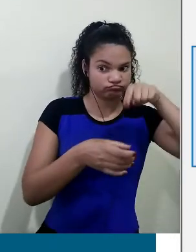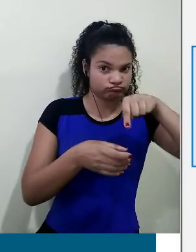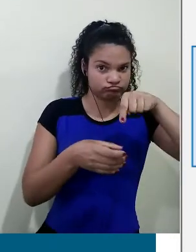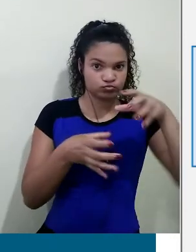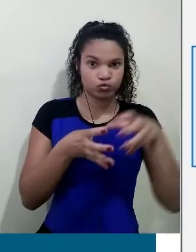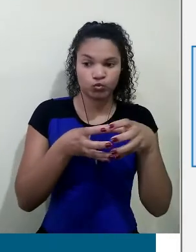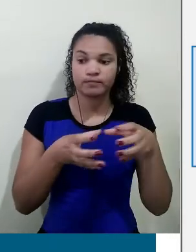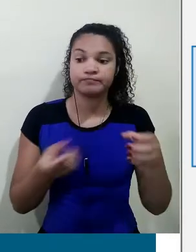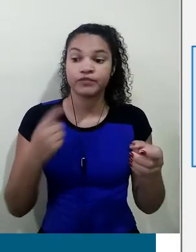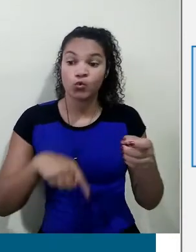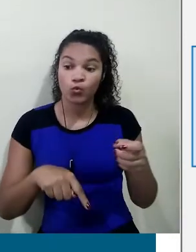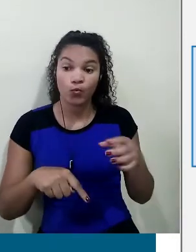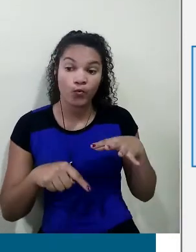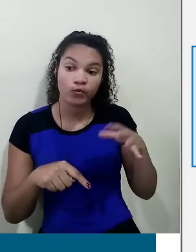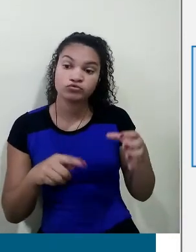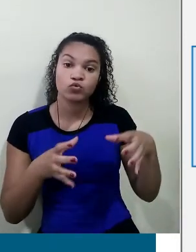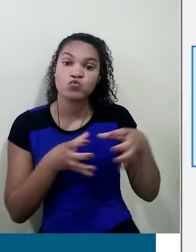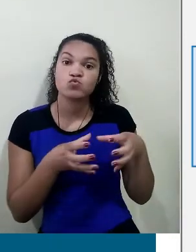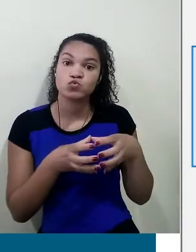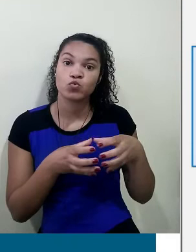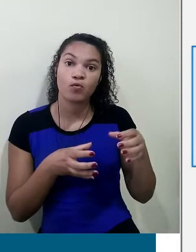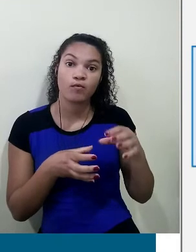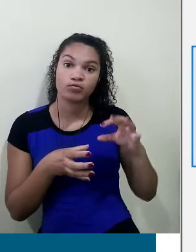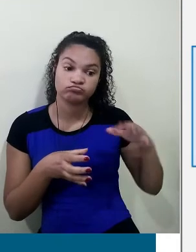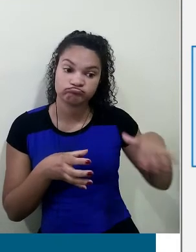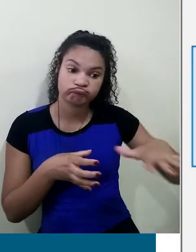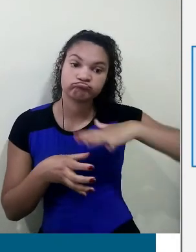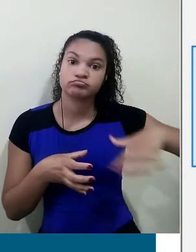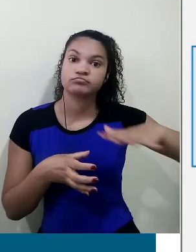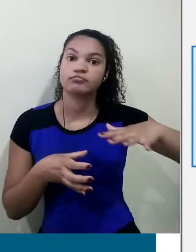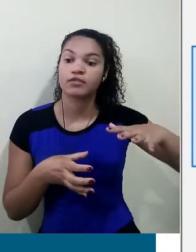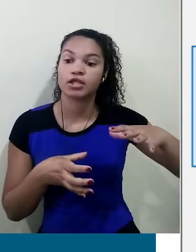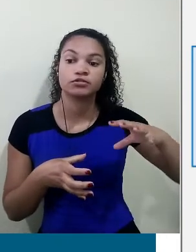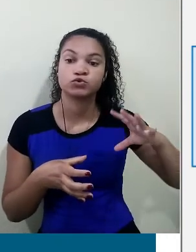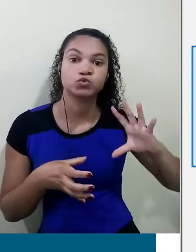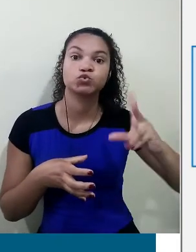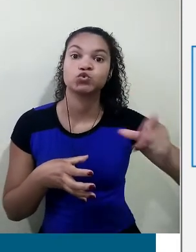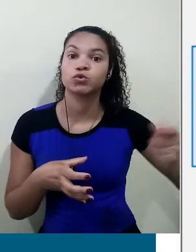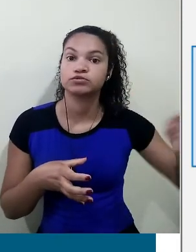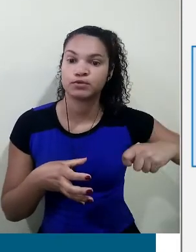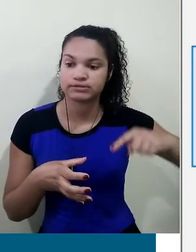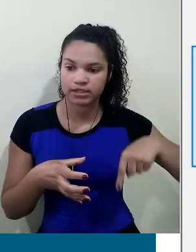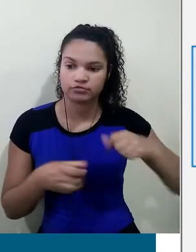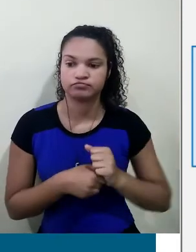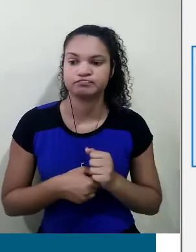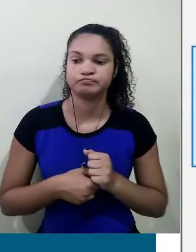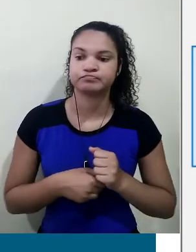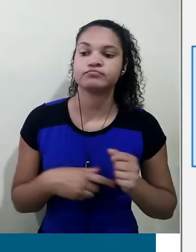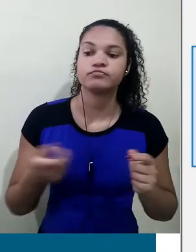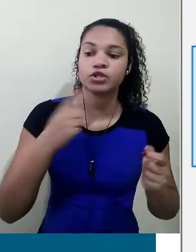amostral. Cardinalidade do evento tirar número par é 3, são 3 elementos, o 2, o 4 e o 6, e